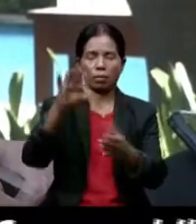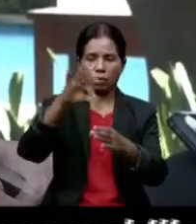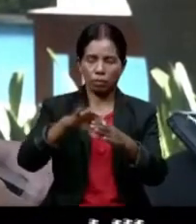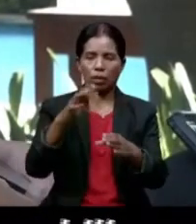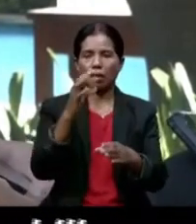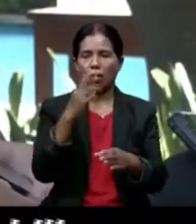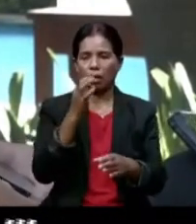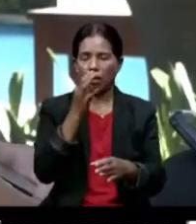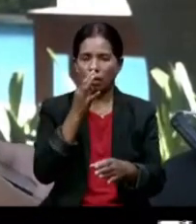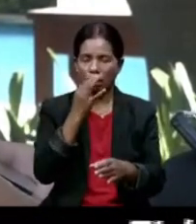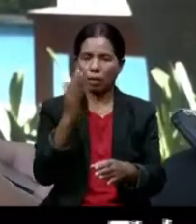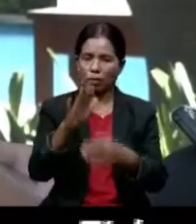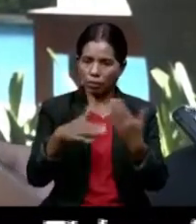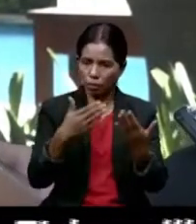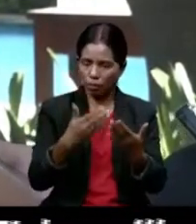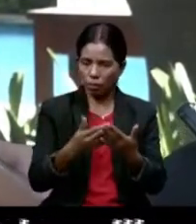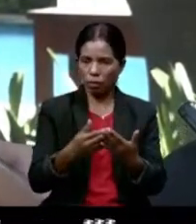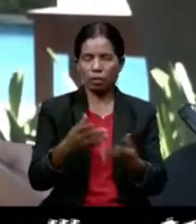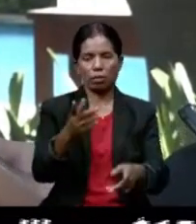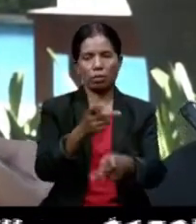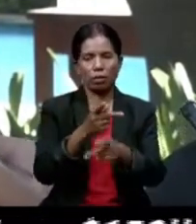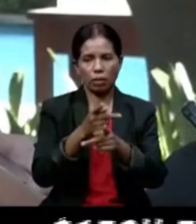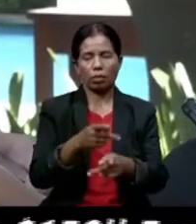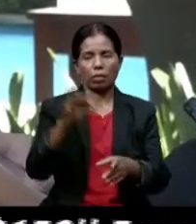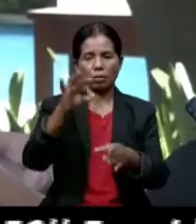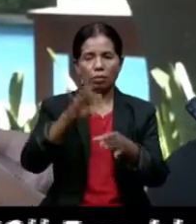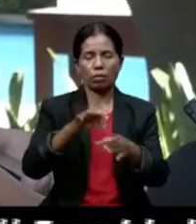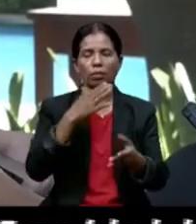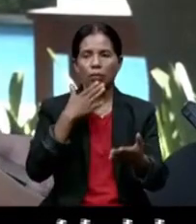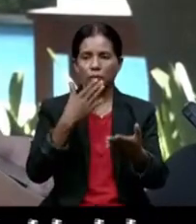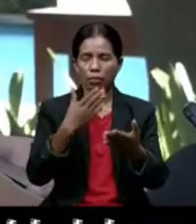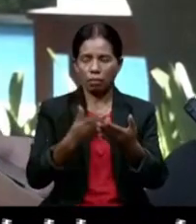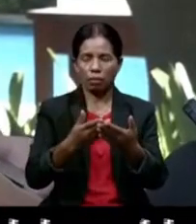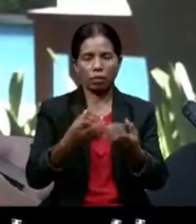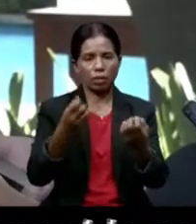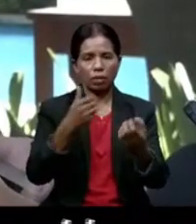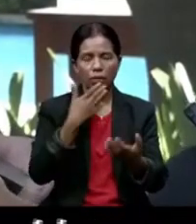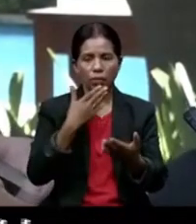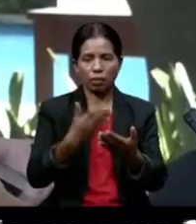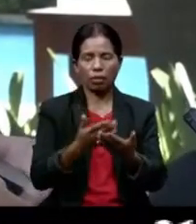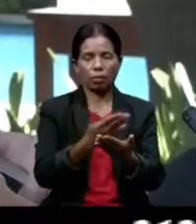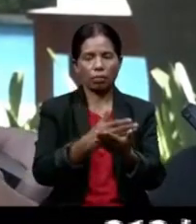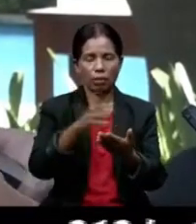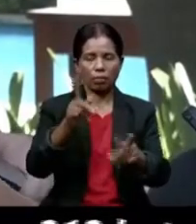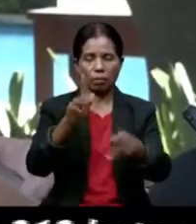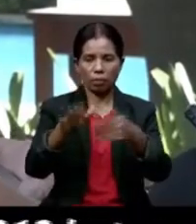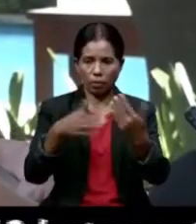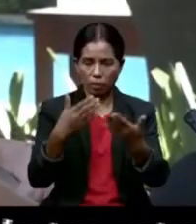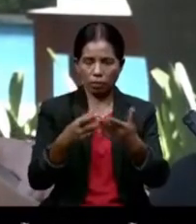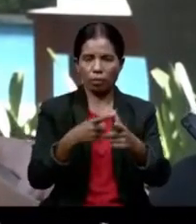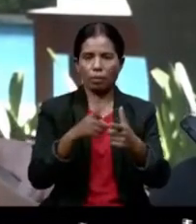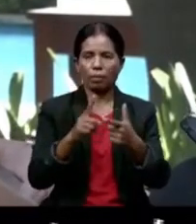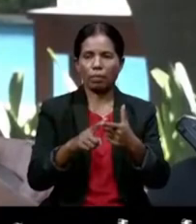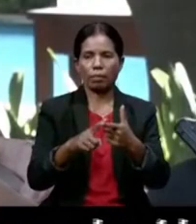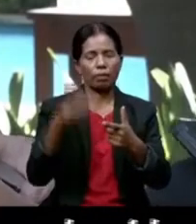Hansira pode assegura linha produção na bem maga máximo pode ver distribuir bem na comunidade Sira aí